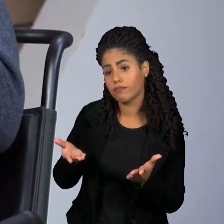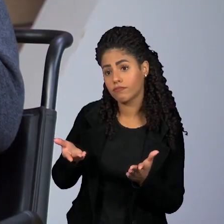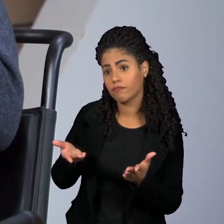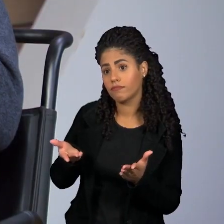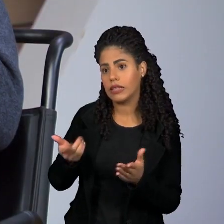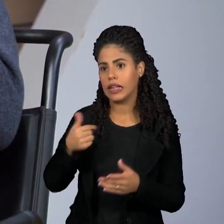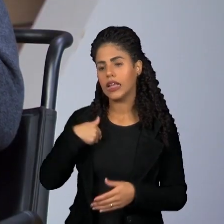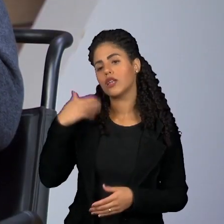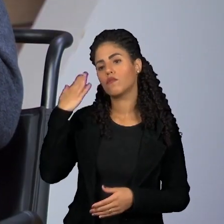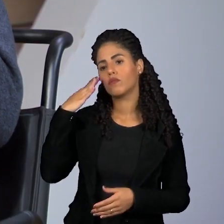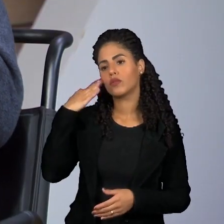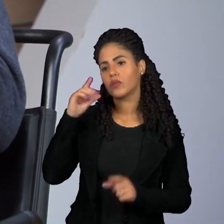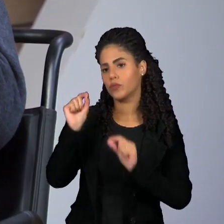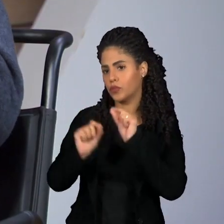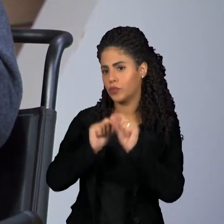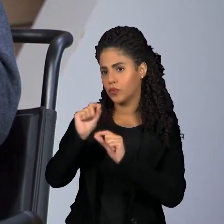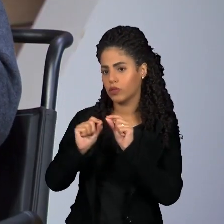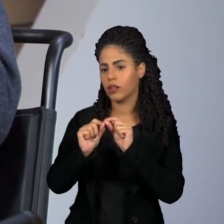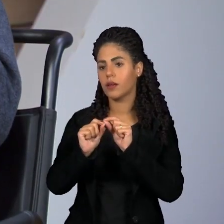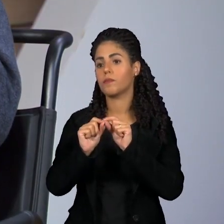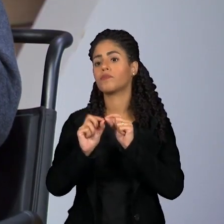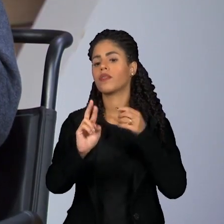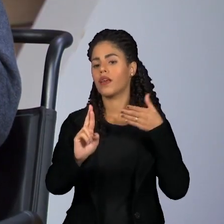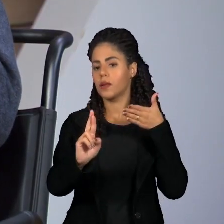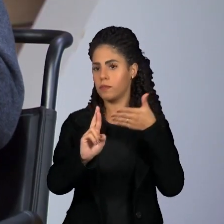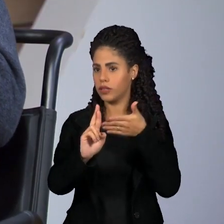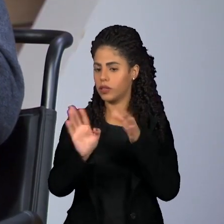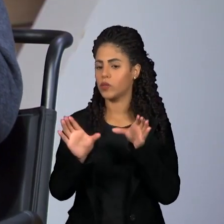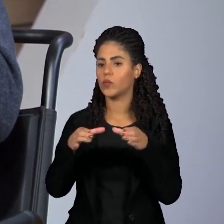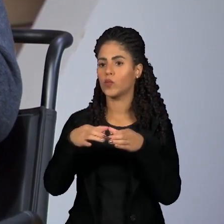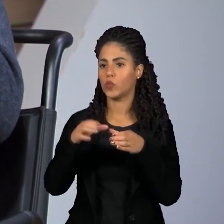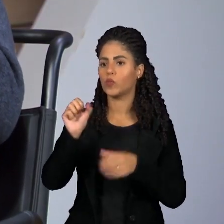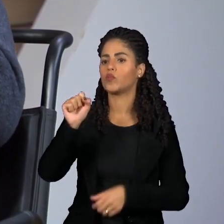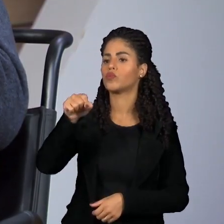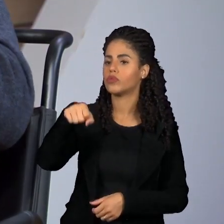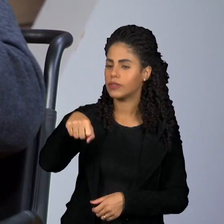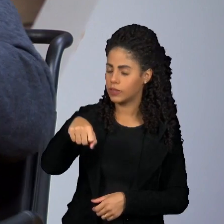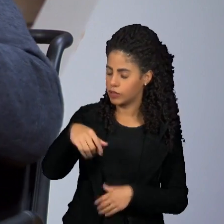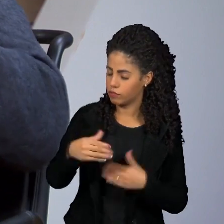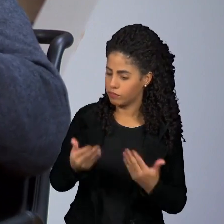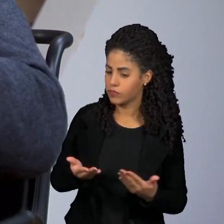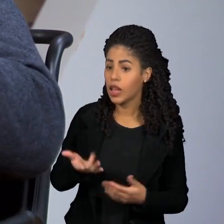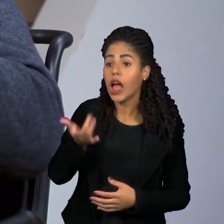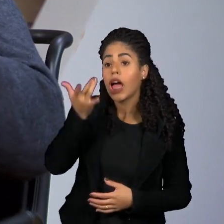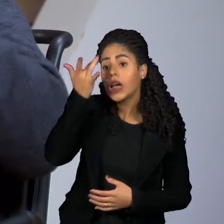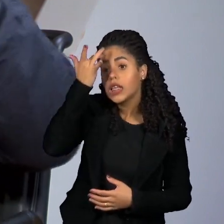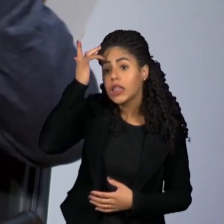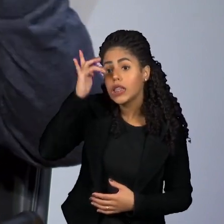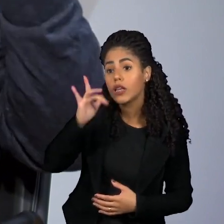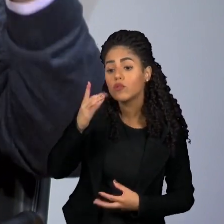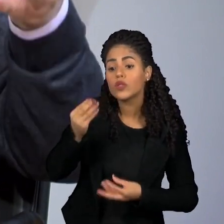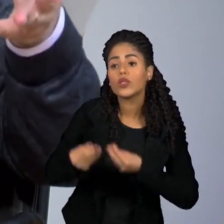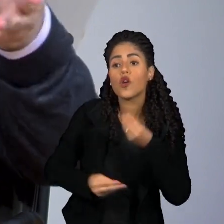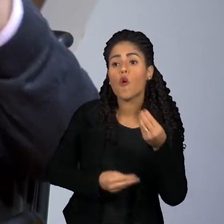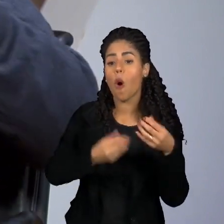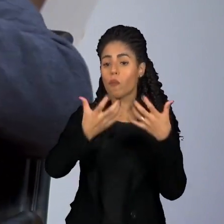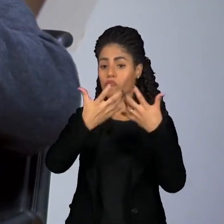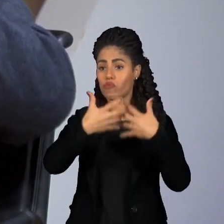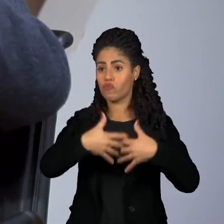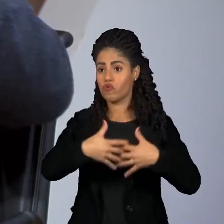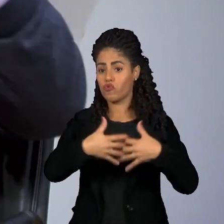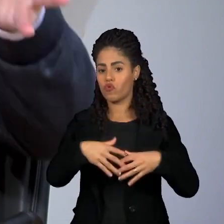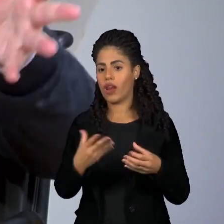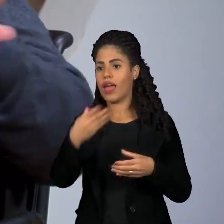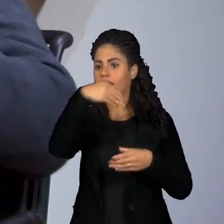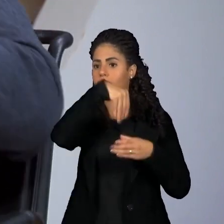que ele representa esse grupo. Não sei como funciona isso institucionalmente na